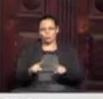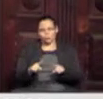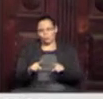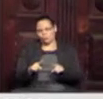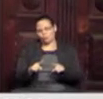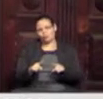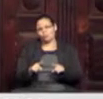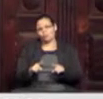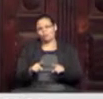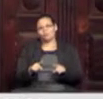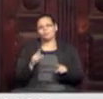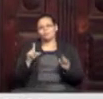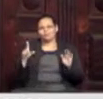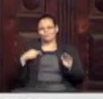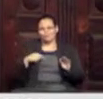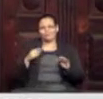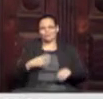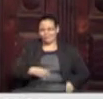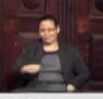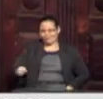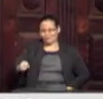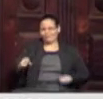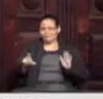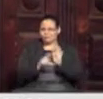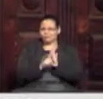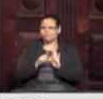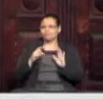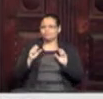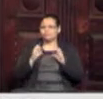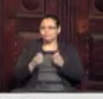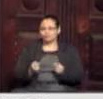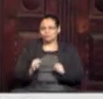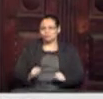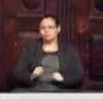a legalização do aborto no país